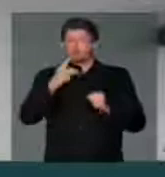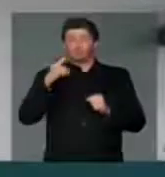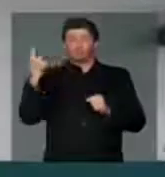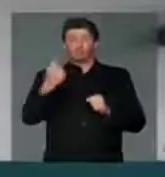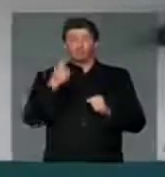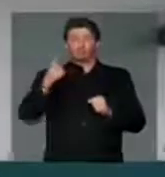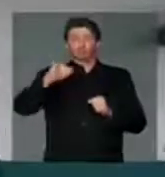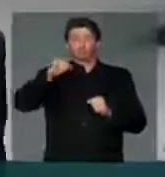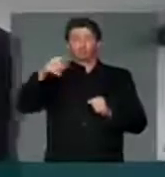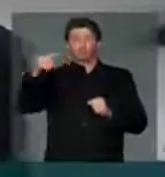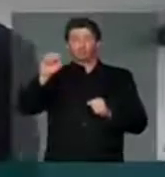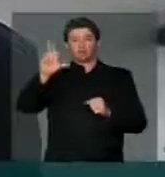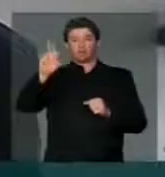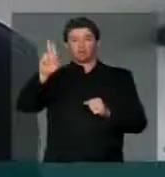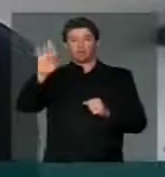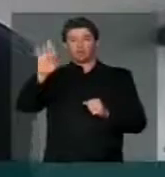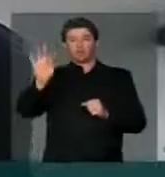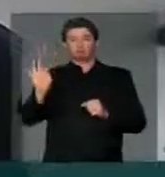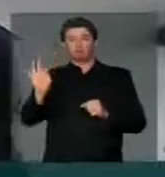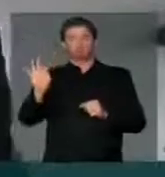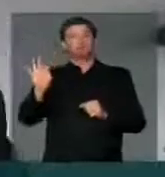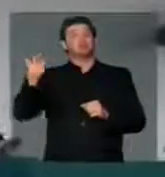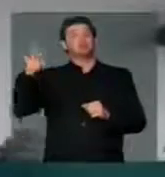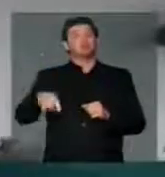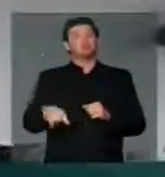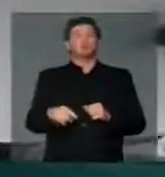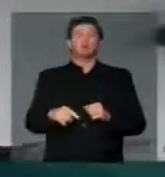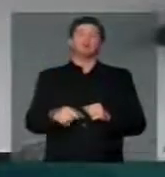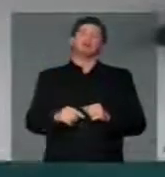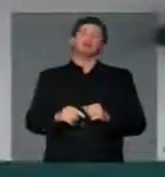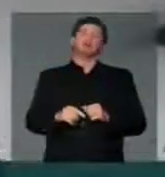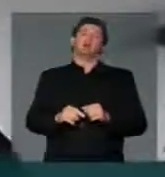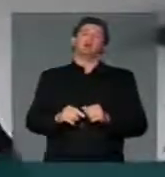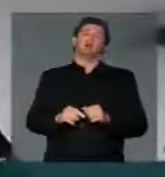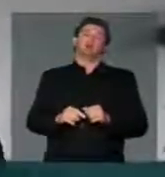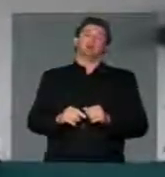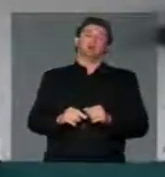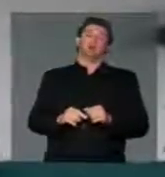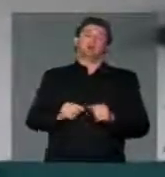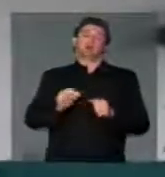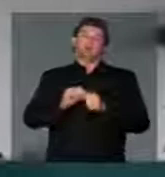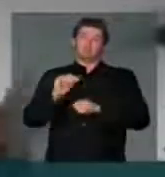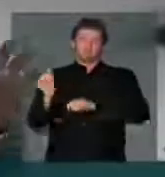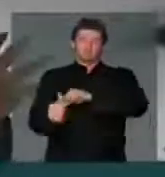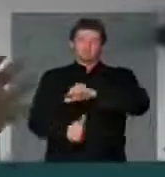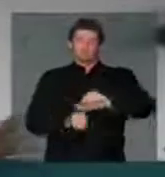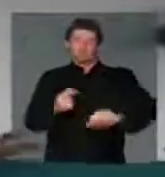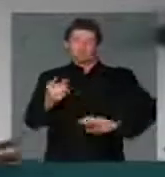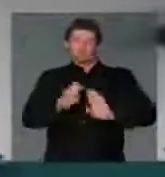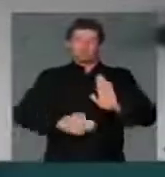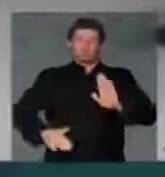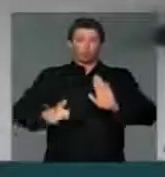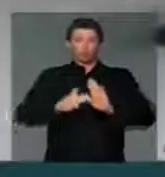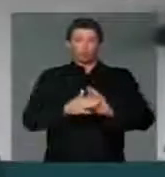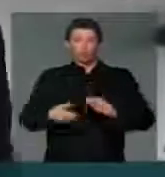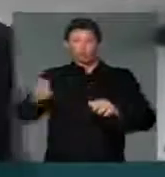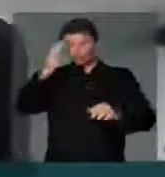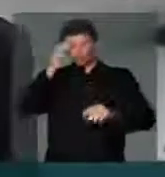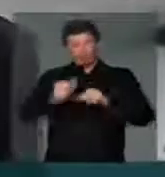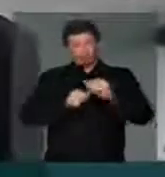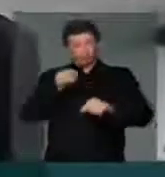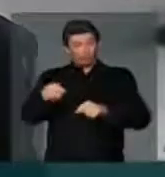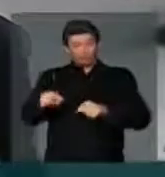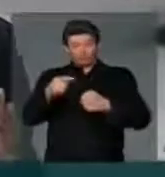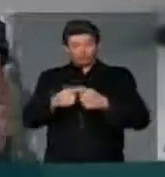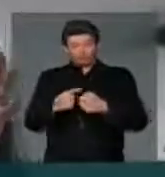Gilberto foi um prefeito excepcional. Um prefeito que marcou época, fez uma transformação, mudou a cultura daquele